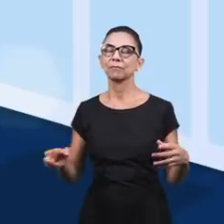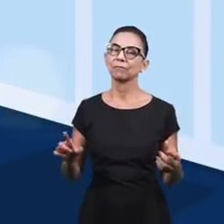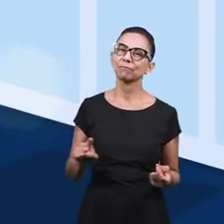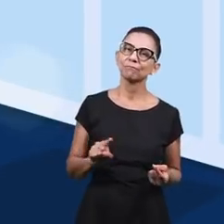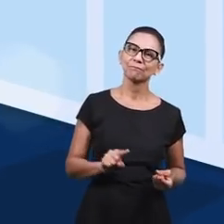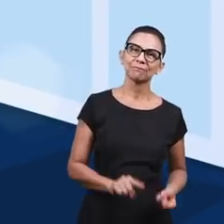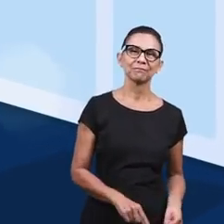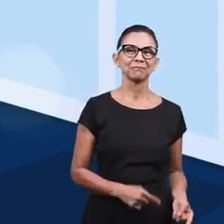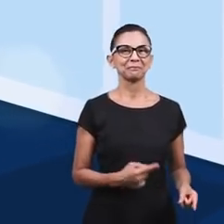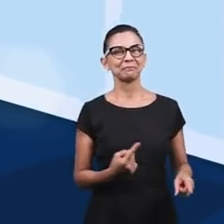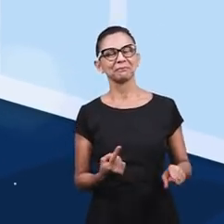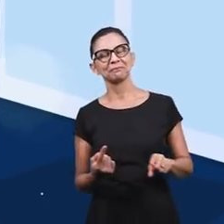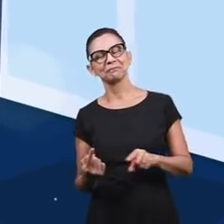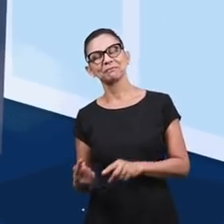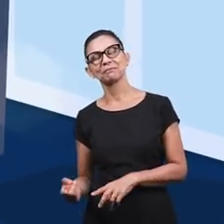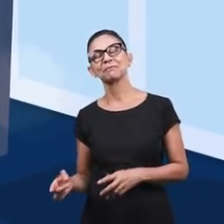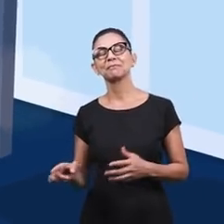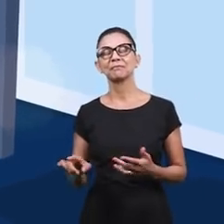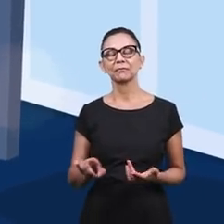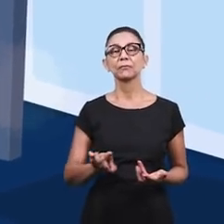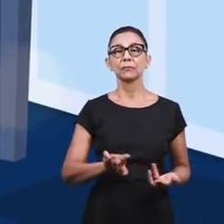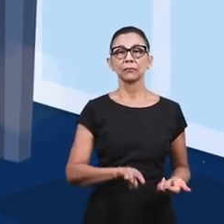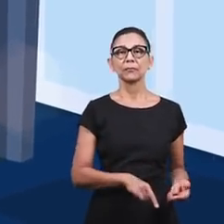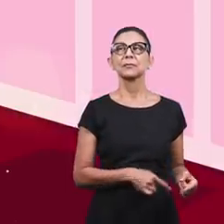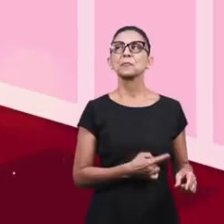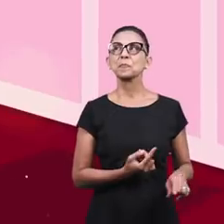à oh